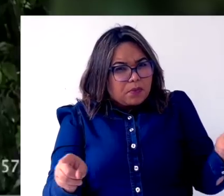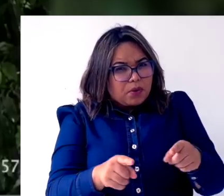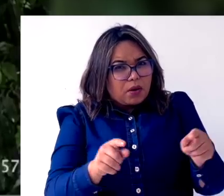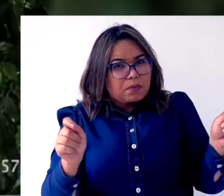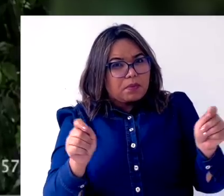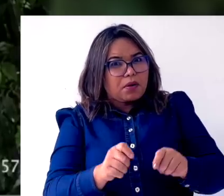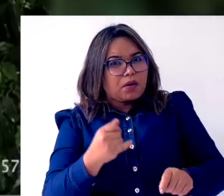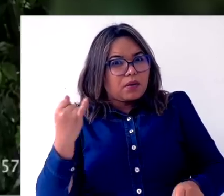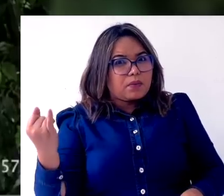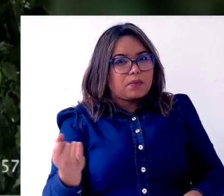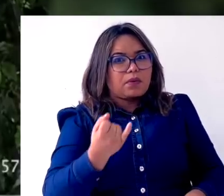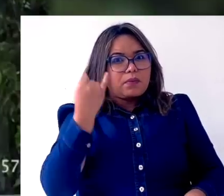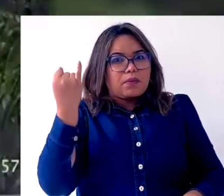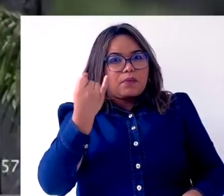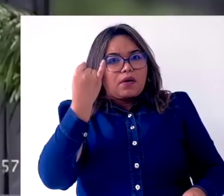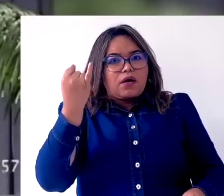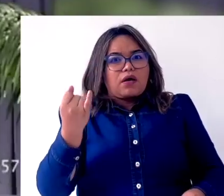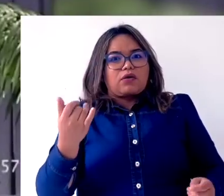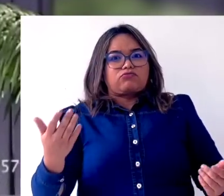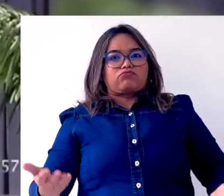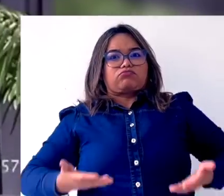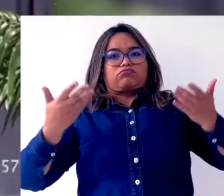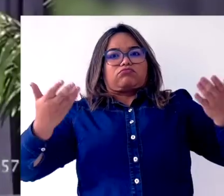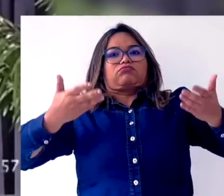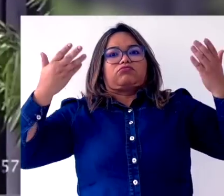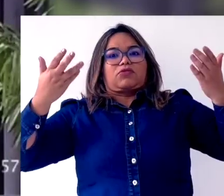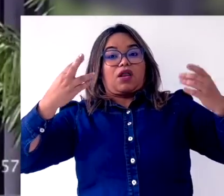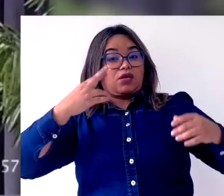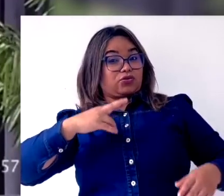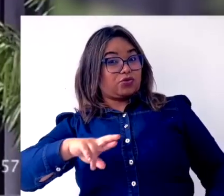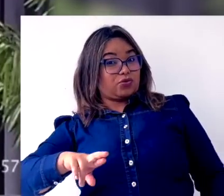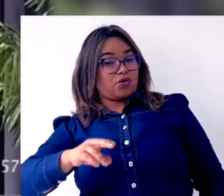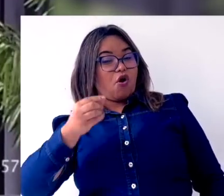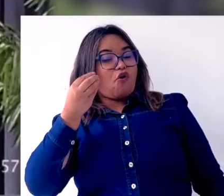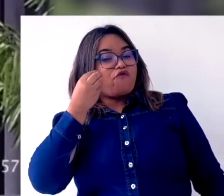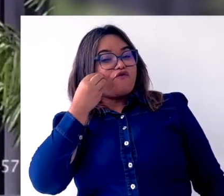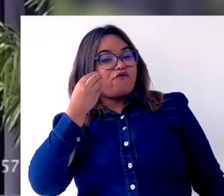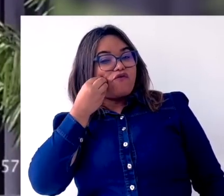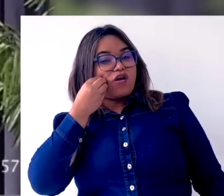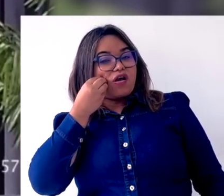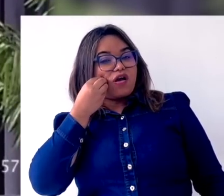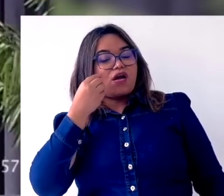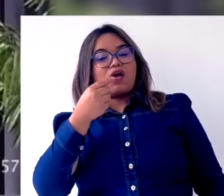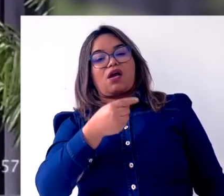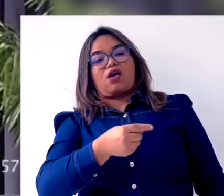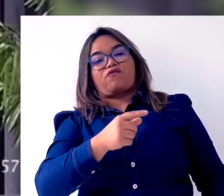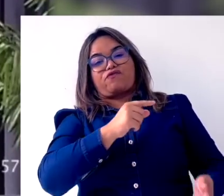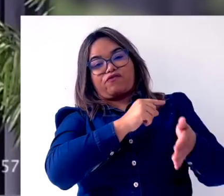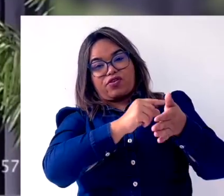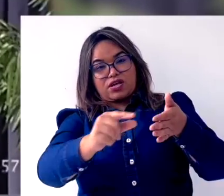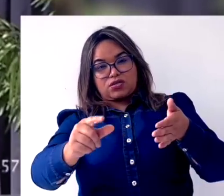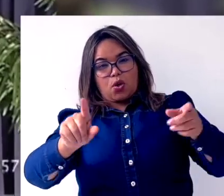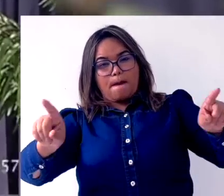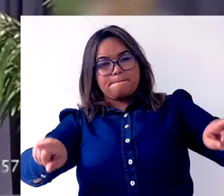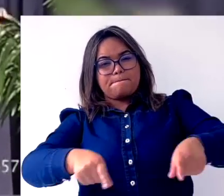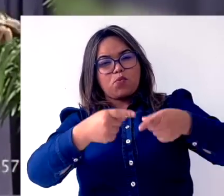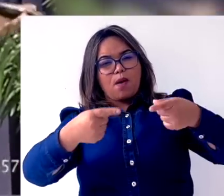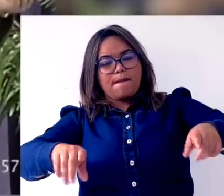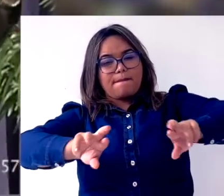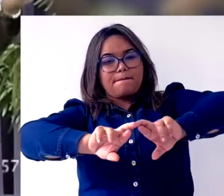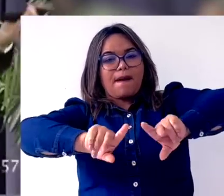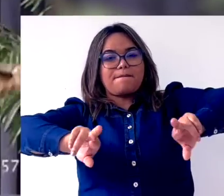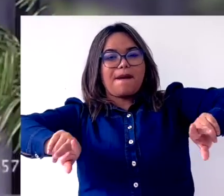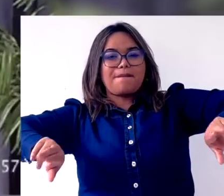fervor religioso? Notaram no versículo todos os tipos de instrumentos de música. O que isso incluiria? Isso